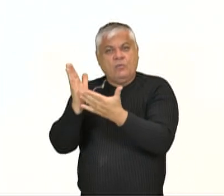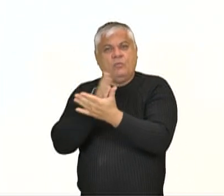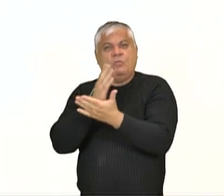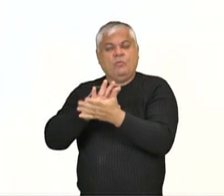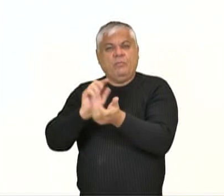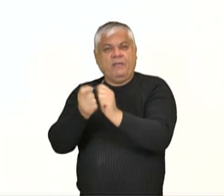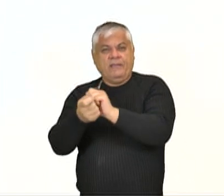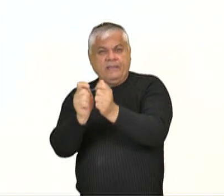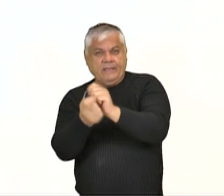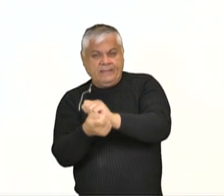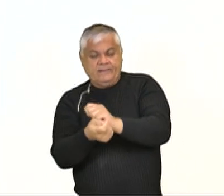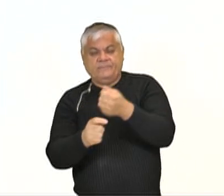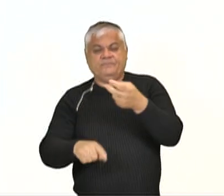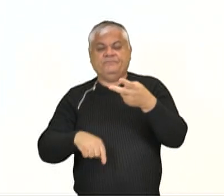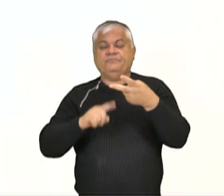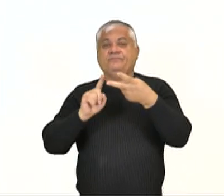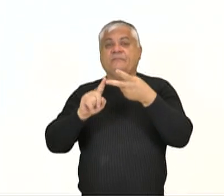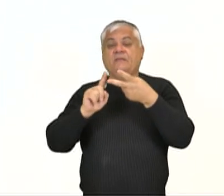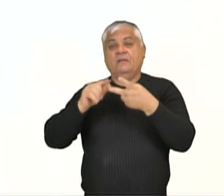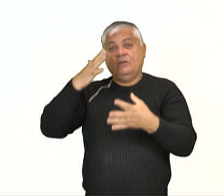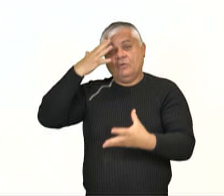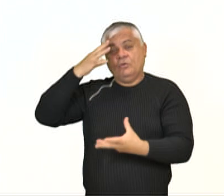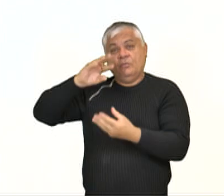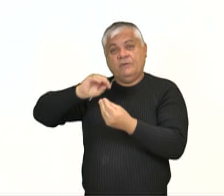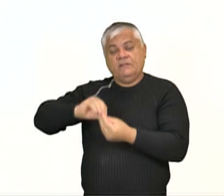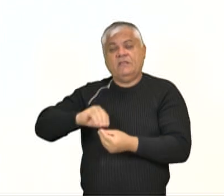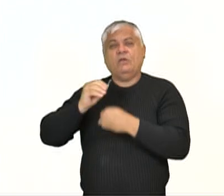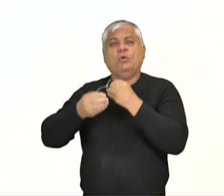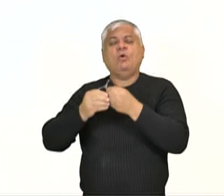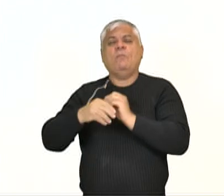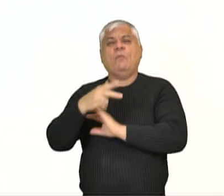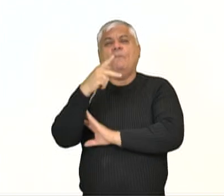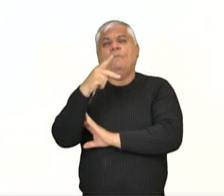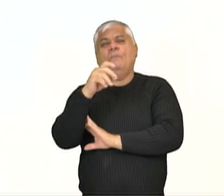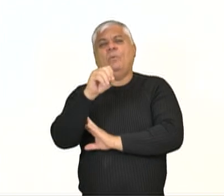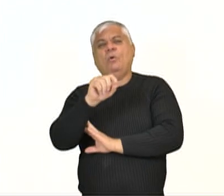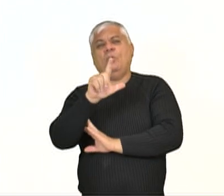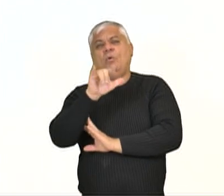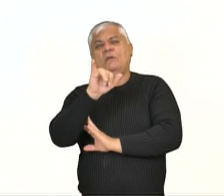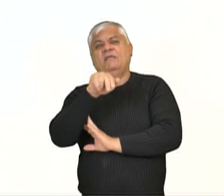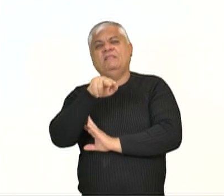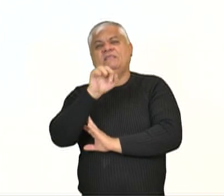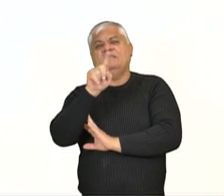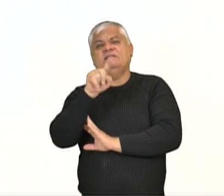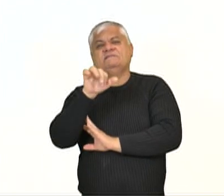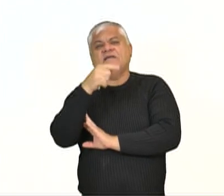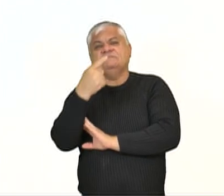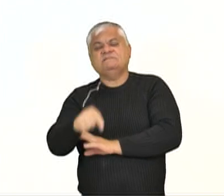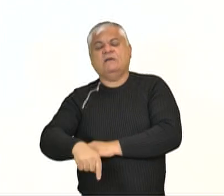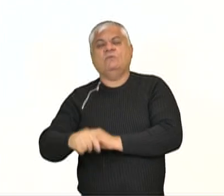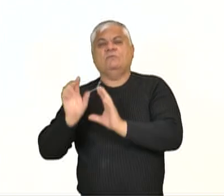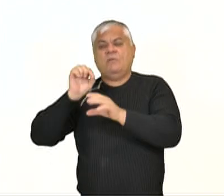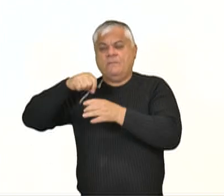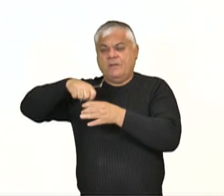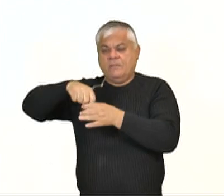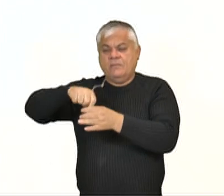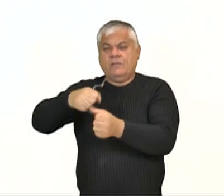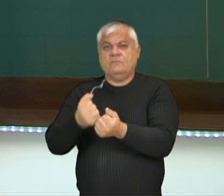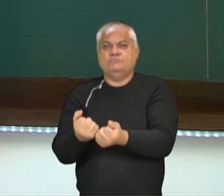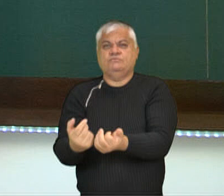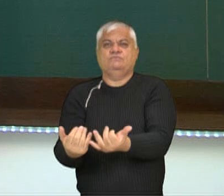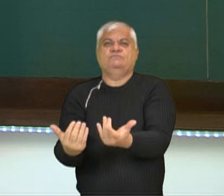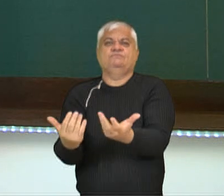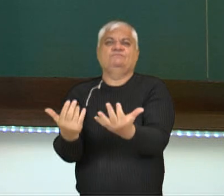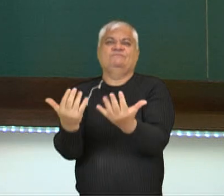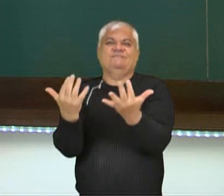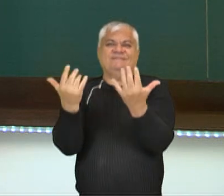adaptações. Compreender os processos de polinização, dispersão e germinação. Tá com o teu caderno